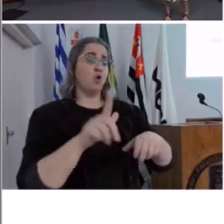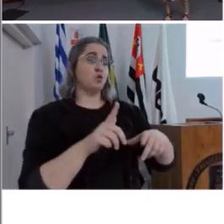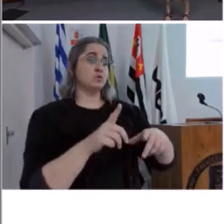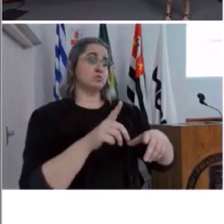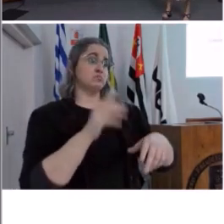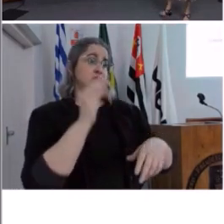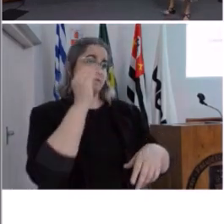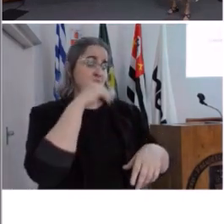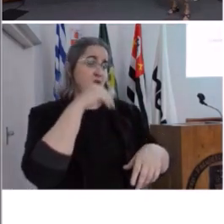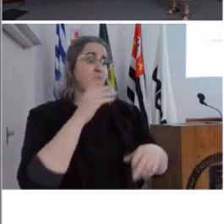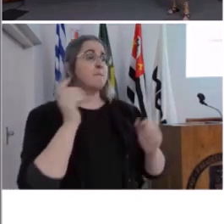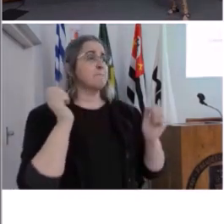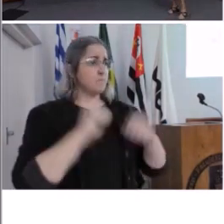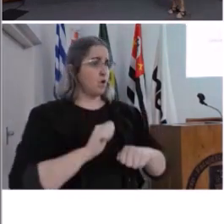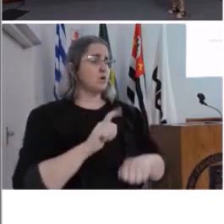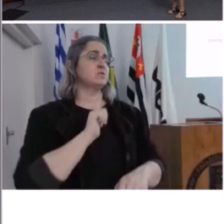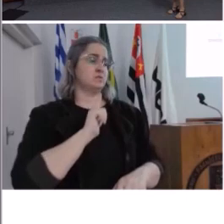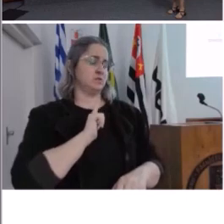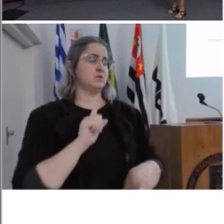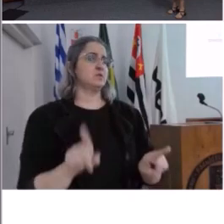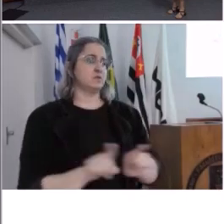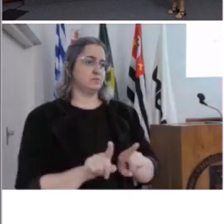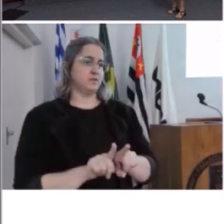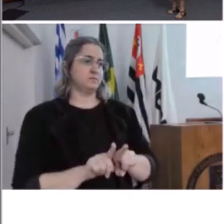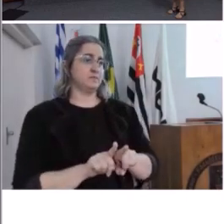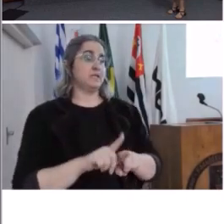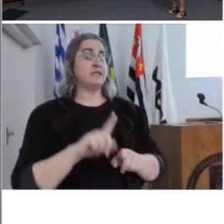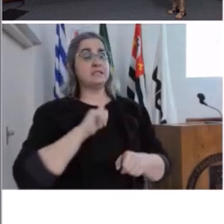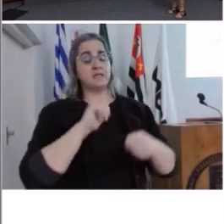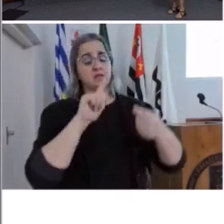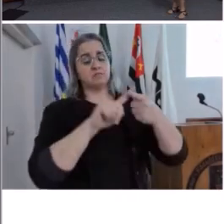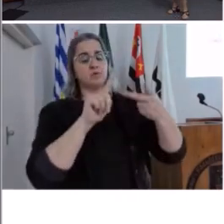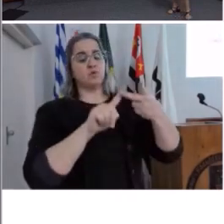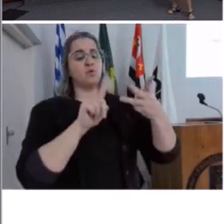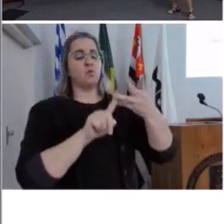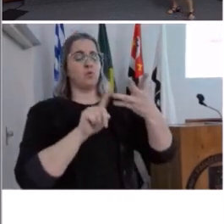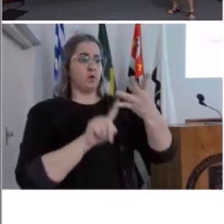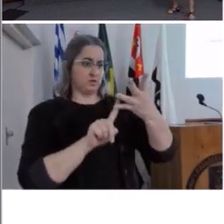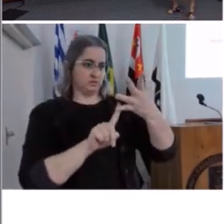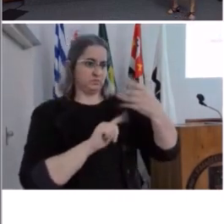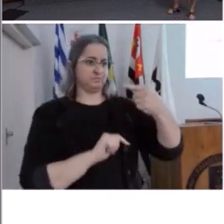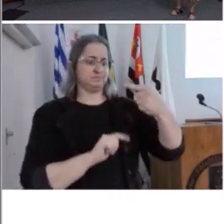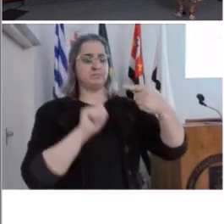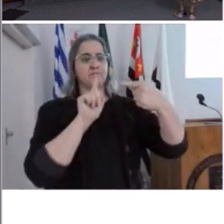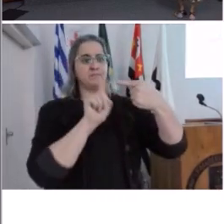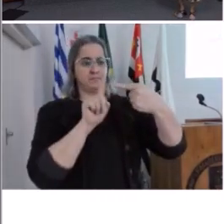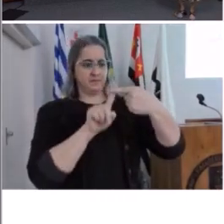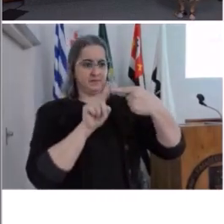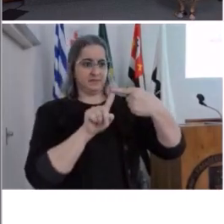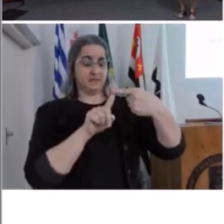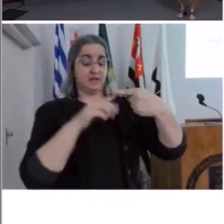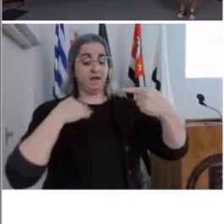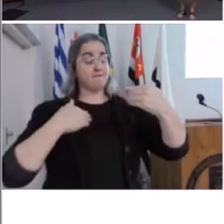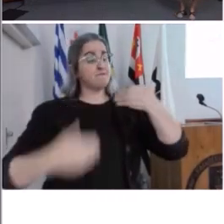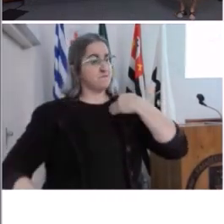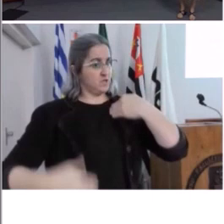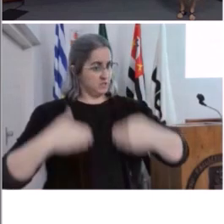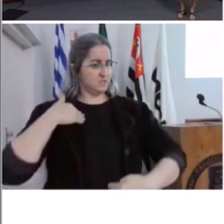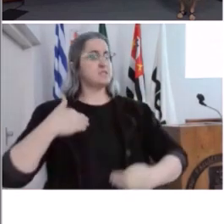nós temos 4 tipos de deficiência. Nós temos a deficiência, que é a deficiência